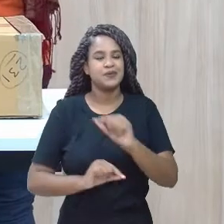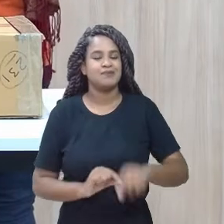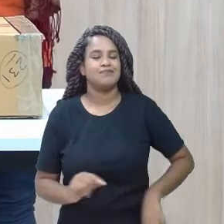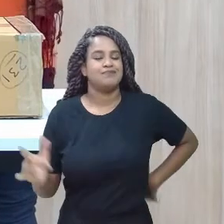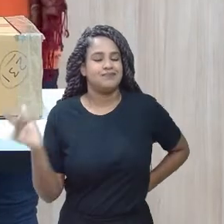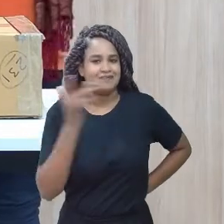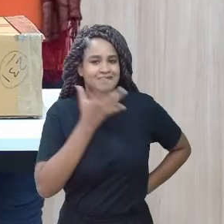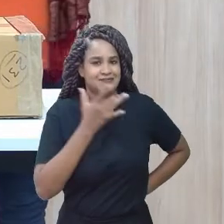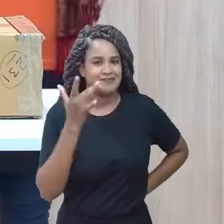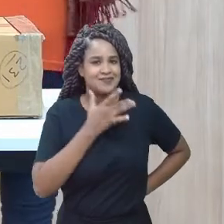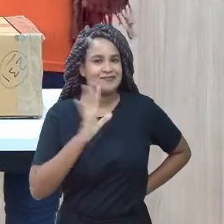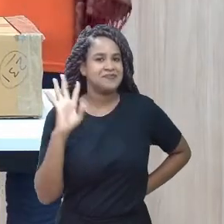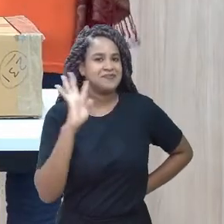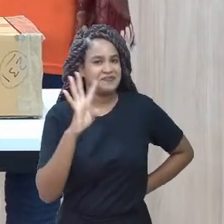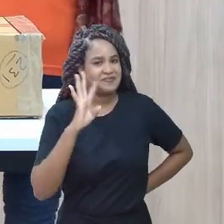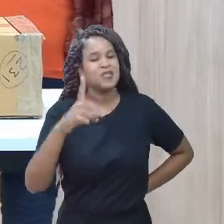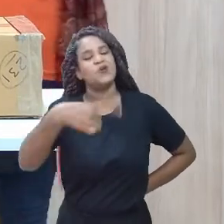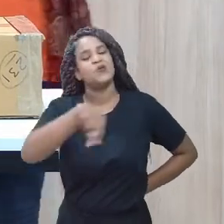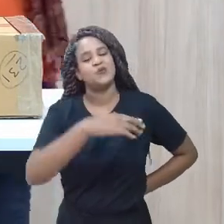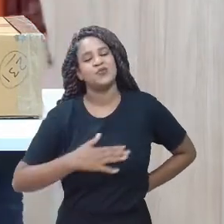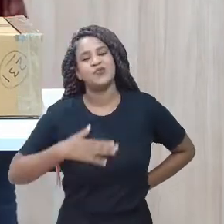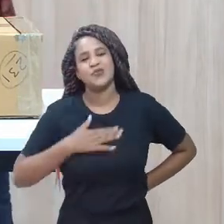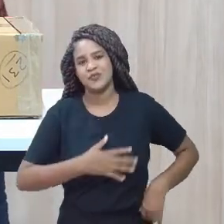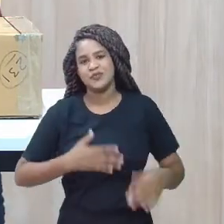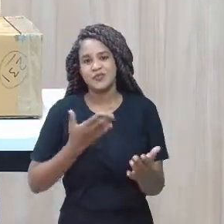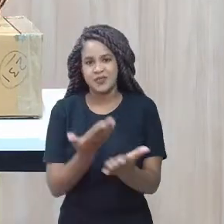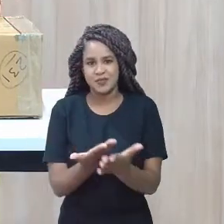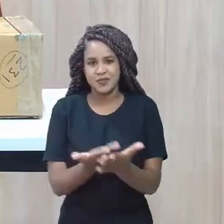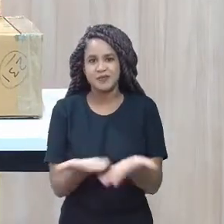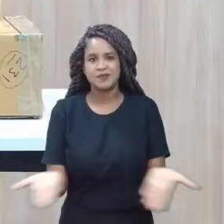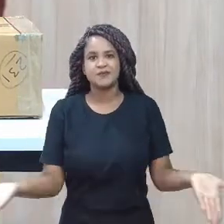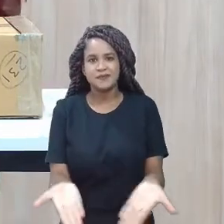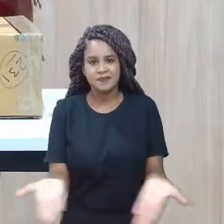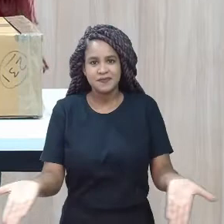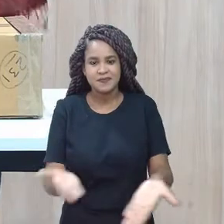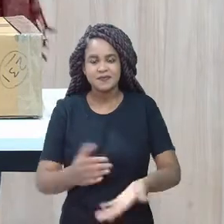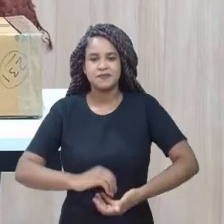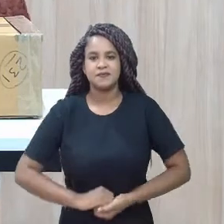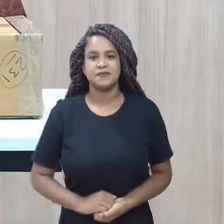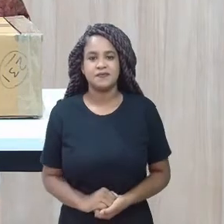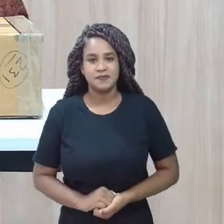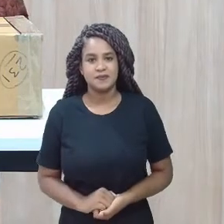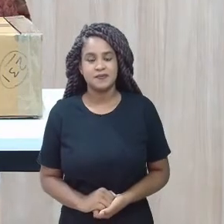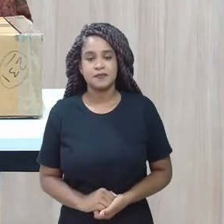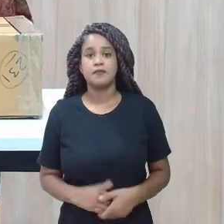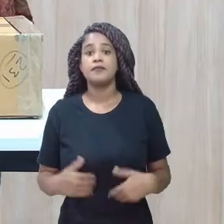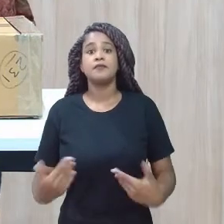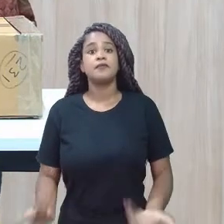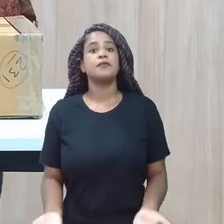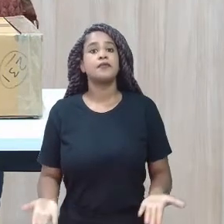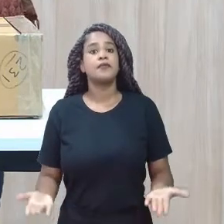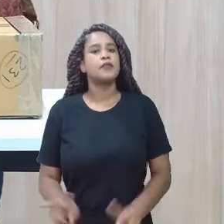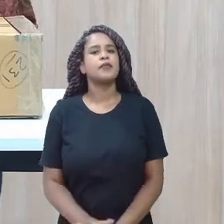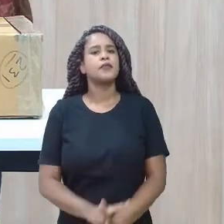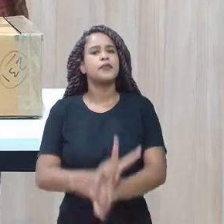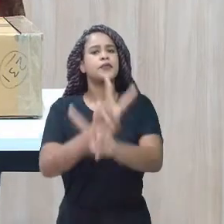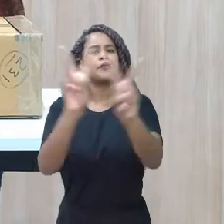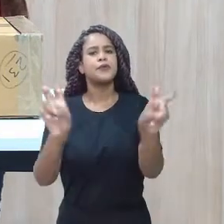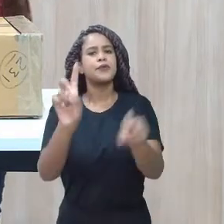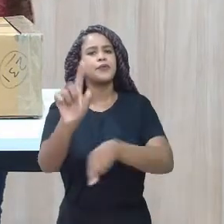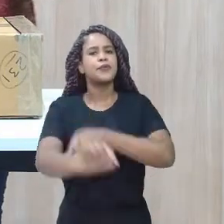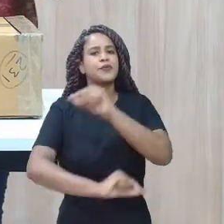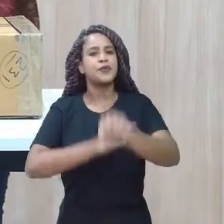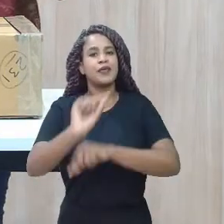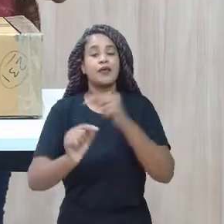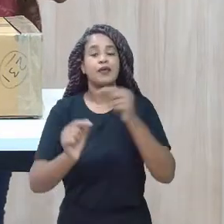delícia. Pois é, vocês vão gostar da aula de hoje, né? A gente vai falar um pouco, não é,